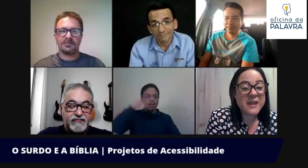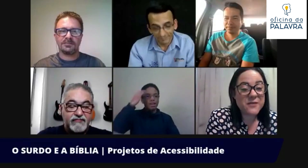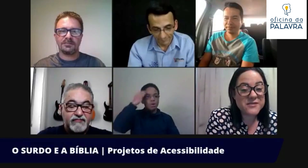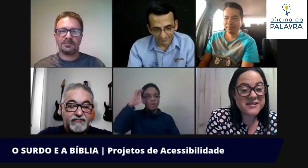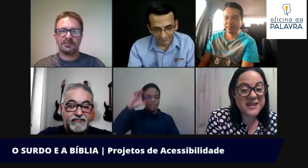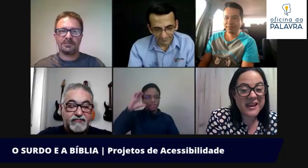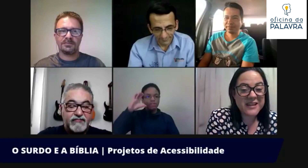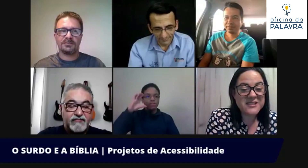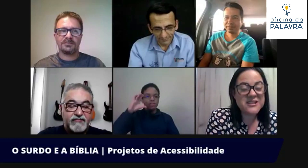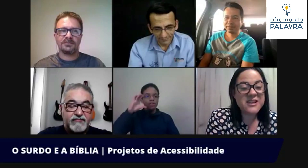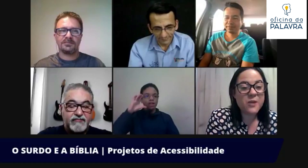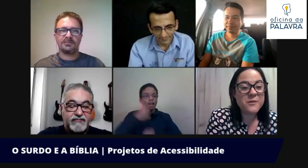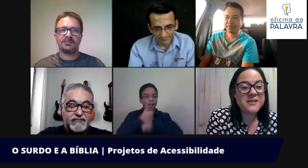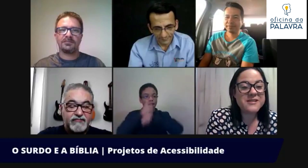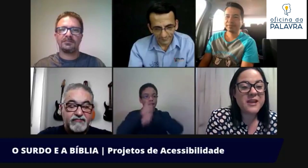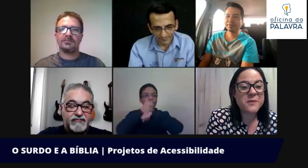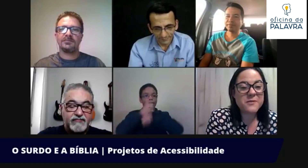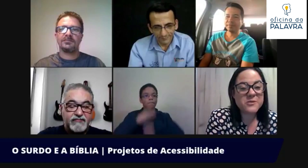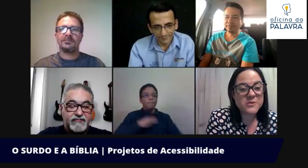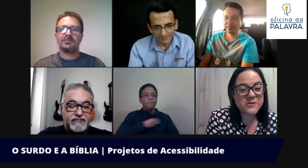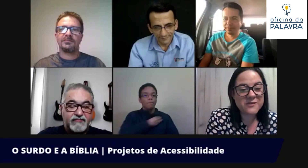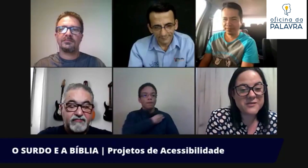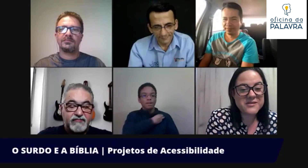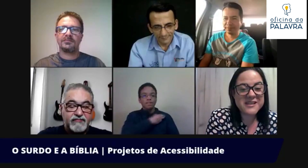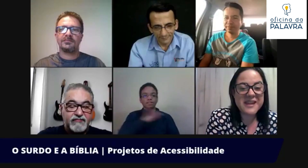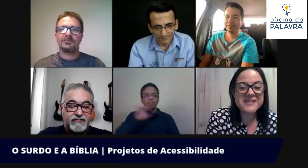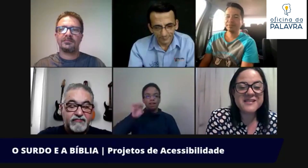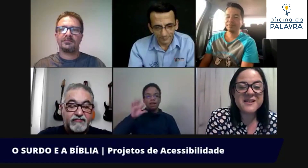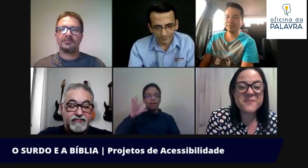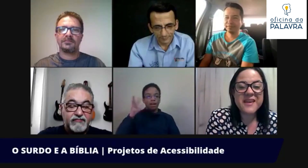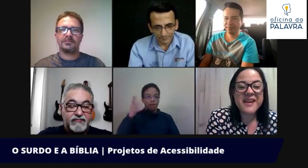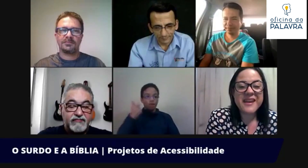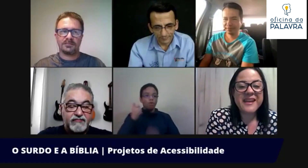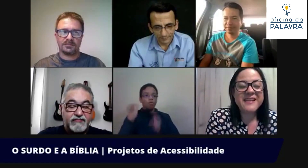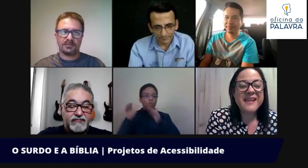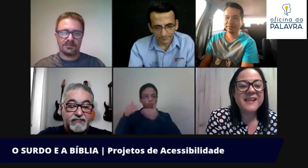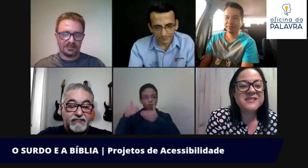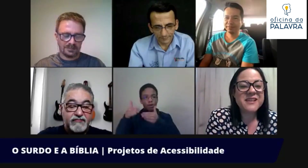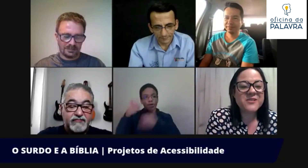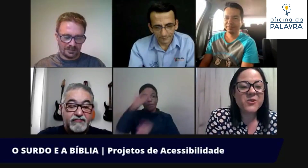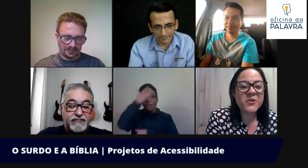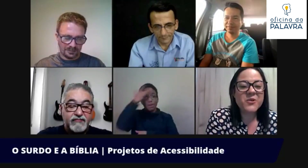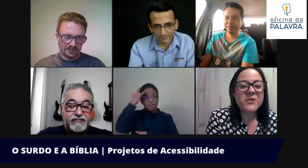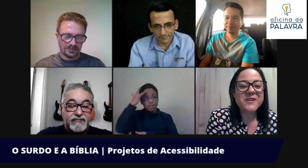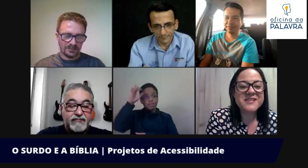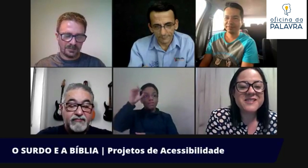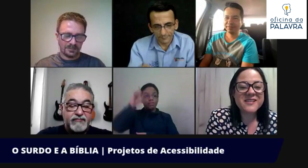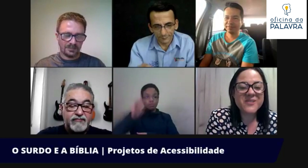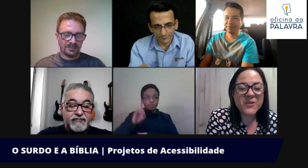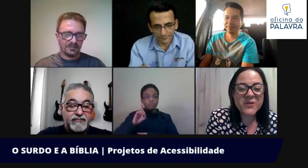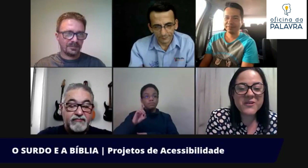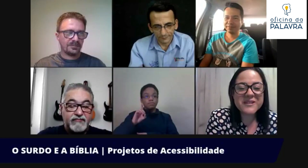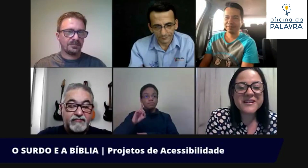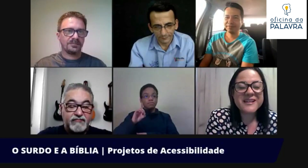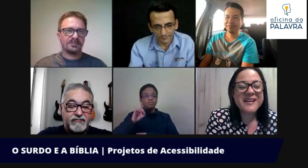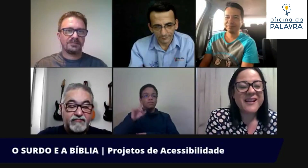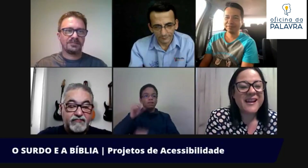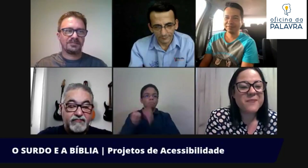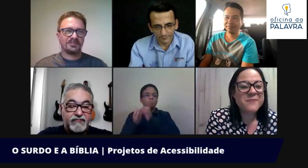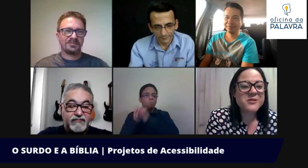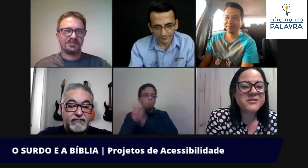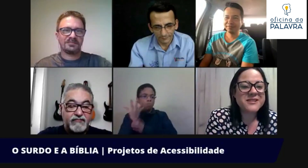lidera o Ministério Eficiente, que é um ministério para pessoas com deficiência, idealizador, organizador,